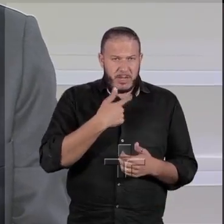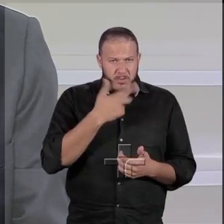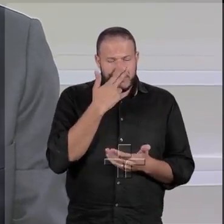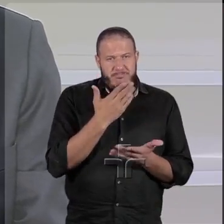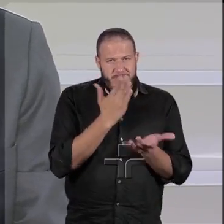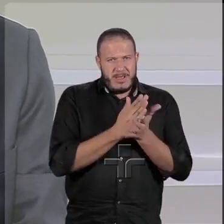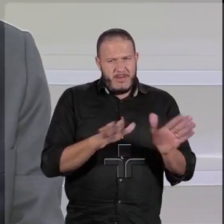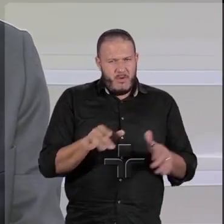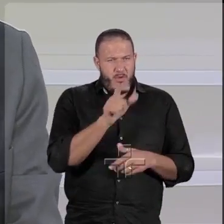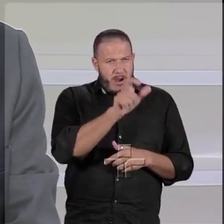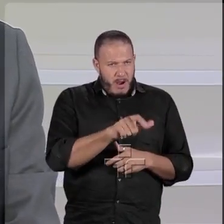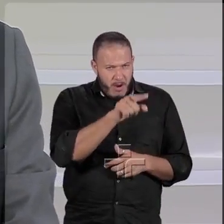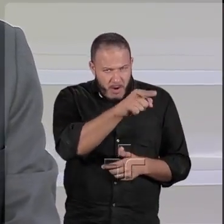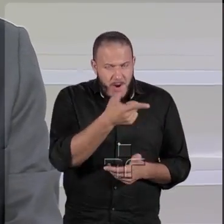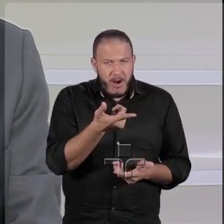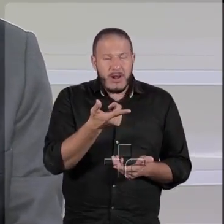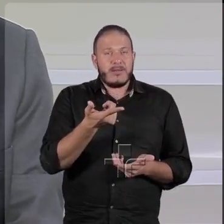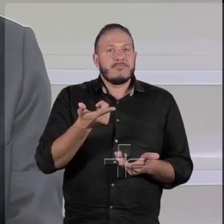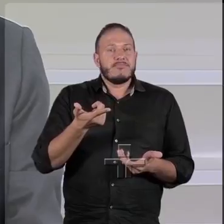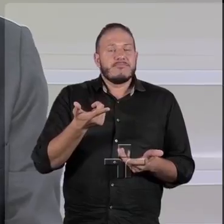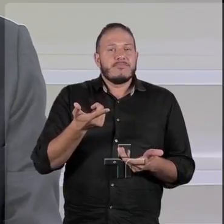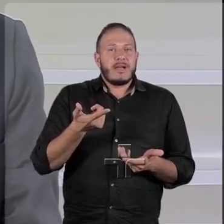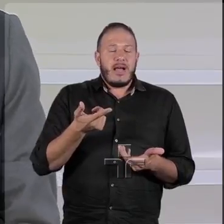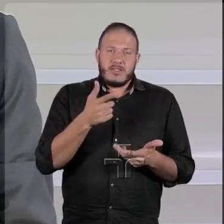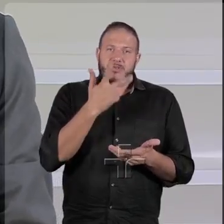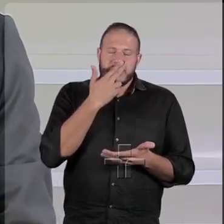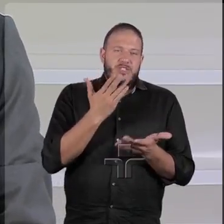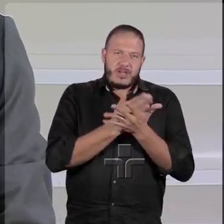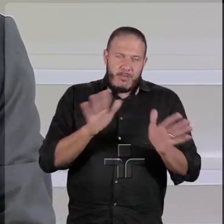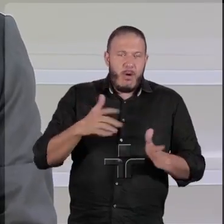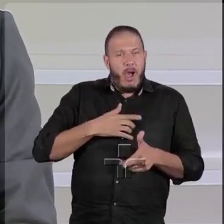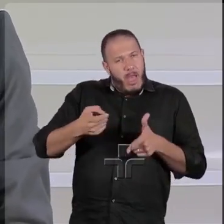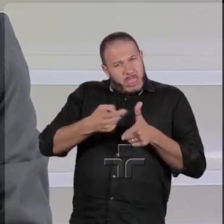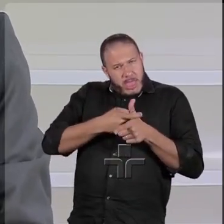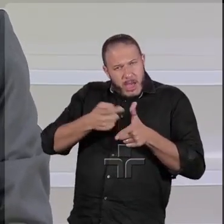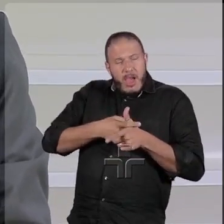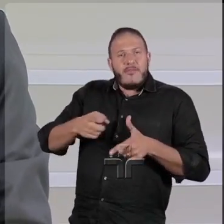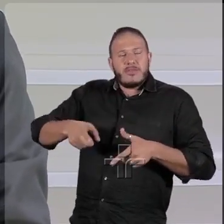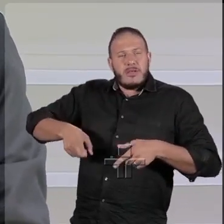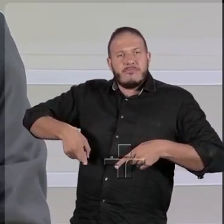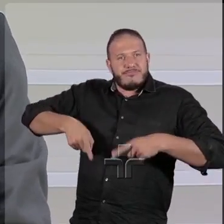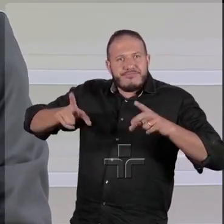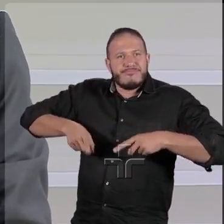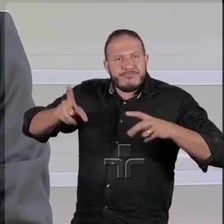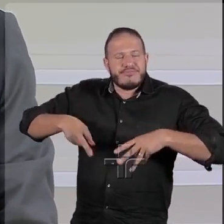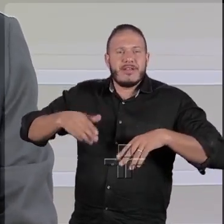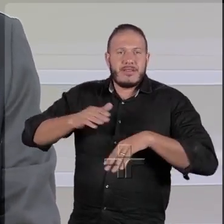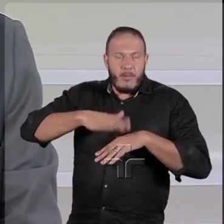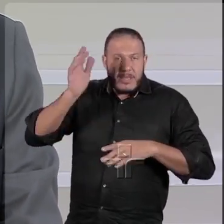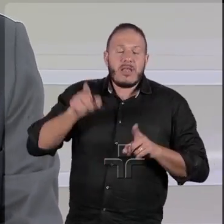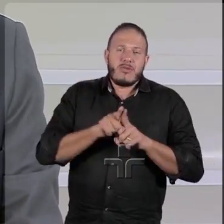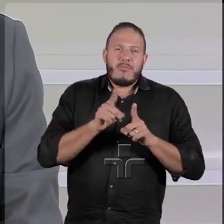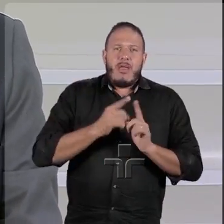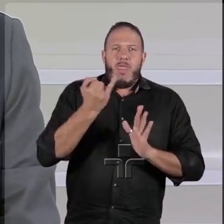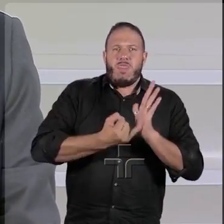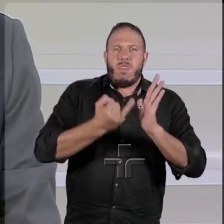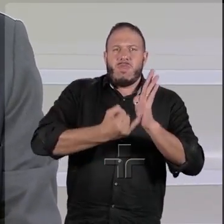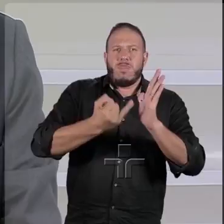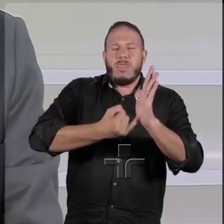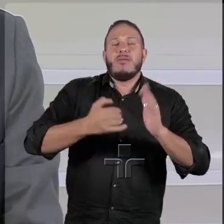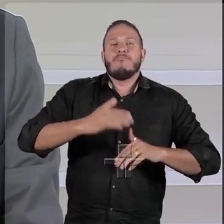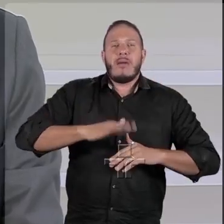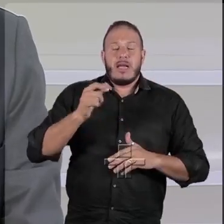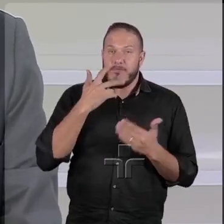jogo que vem da Constituição para cá. Ou seja, a despesa foi aumentando e você foi aumentando a tributação. Se você olhar,